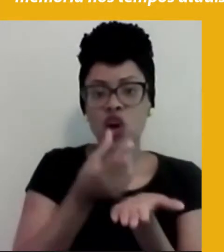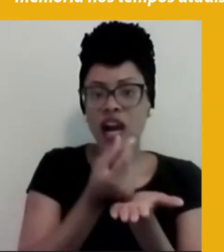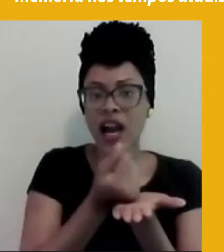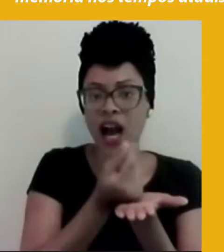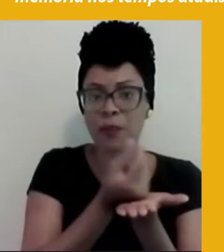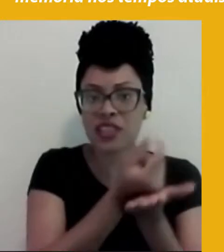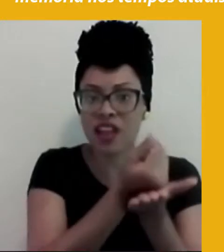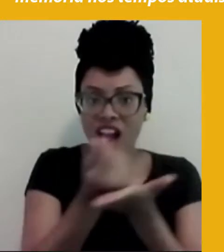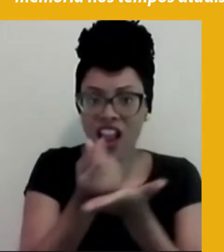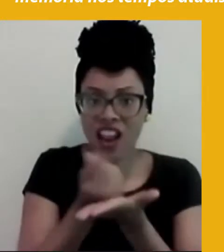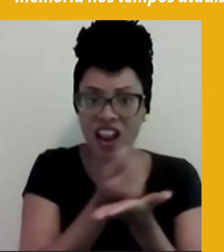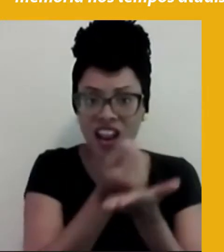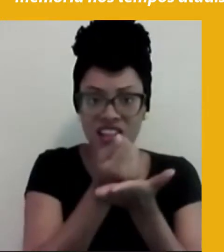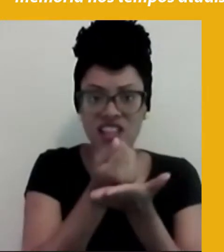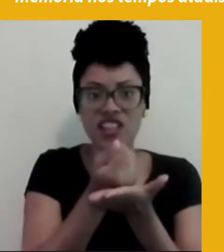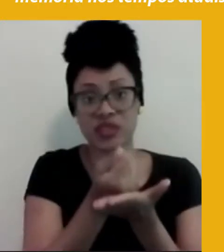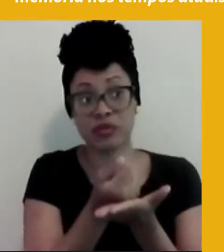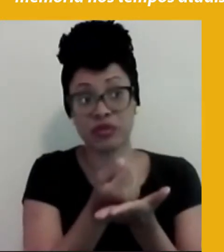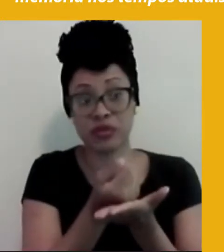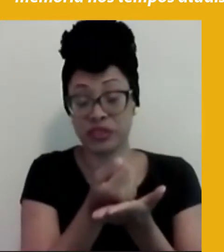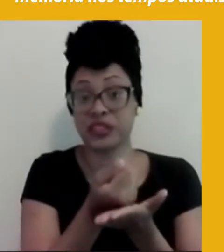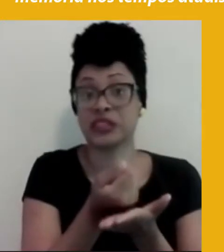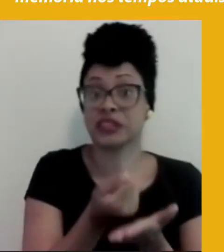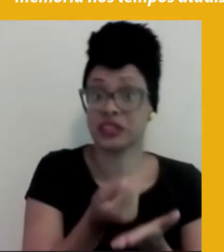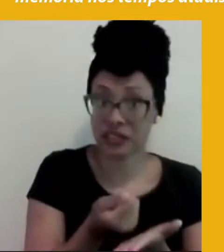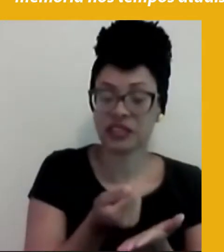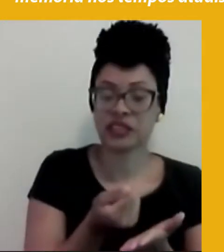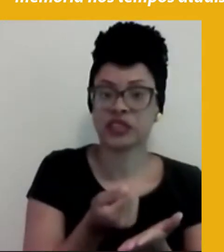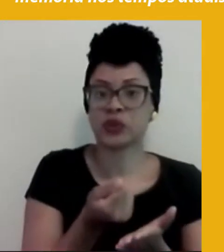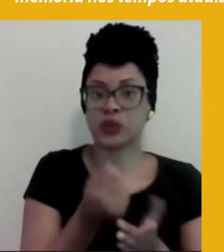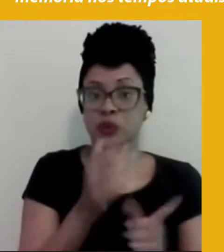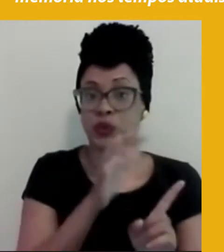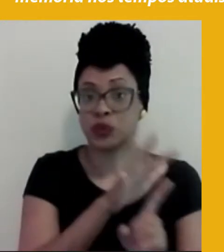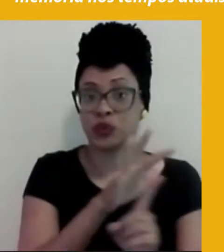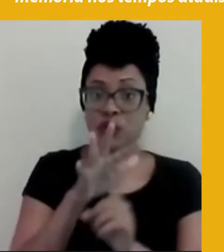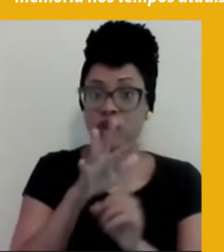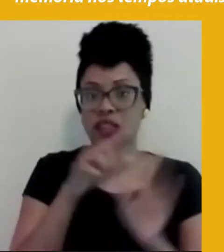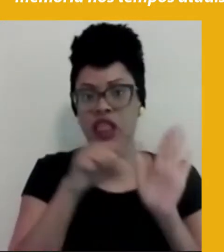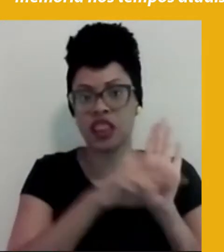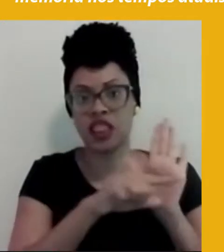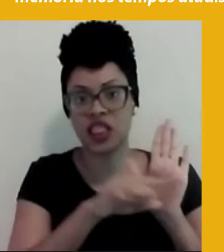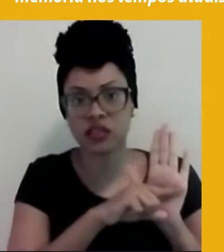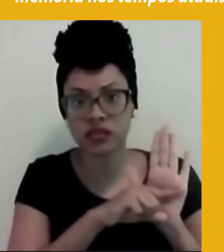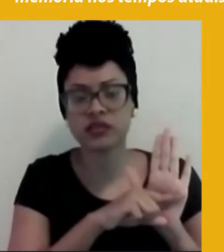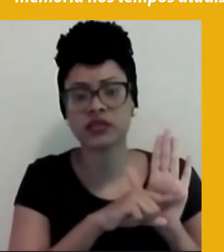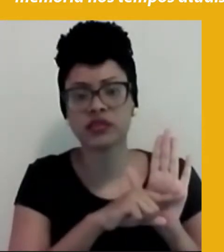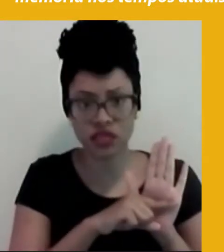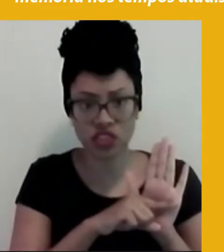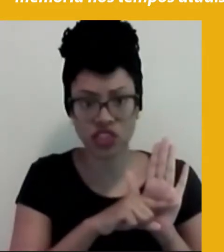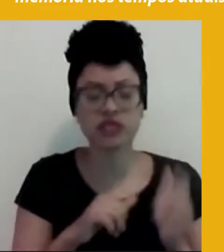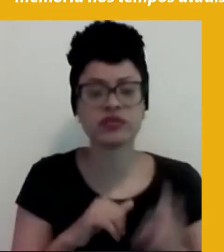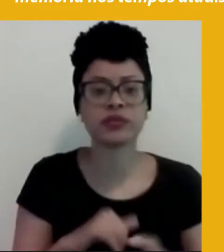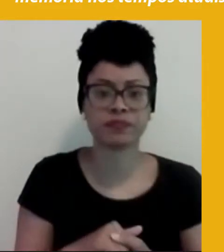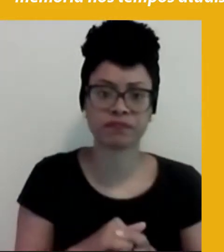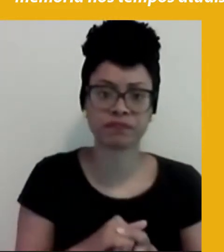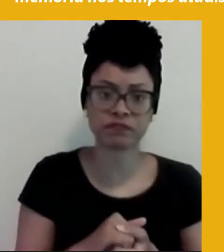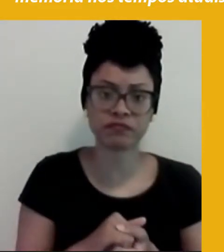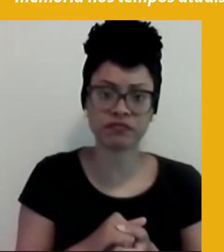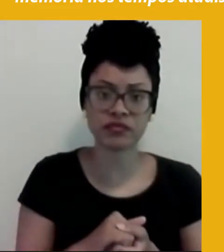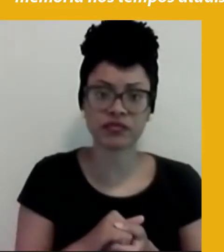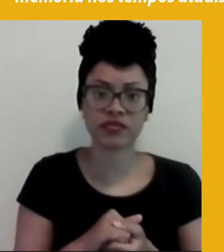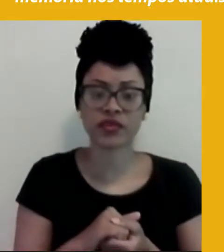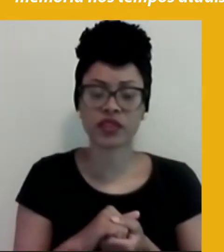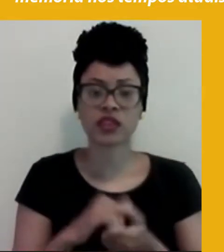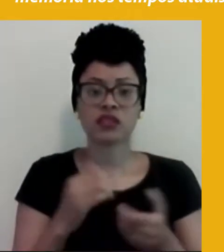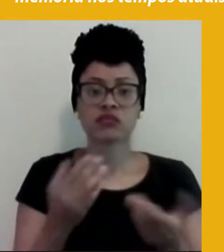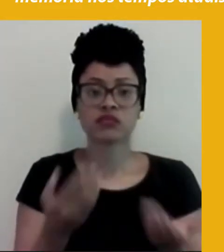que o capitalismo está condenado ao fracasso, que é o papo do Krenak, que é o papo do Papalagui, né? Que esses que